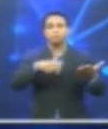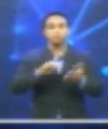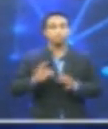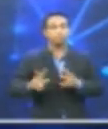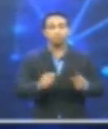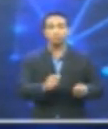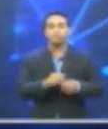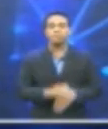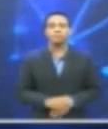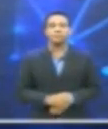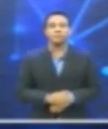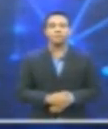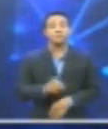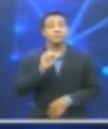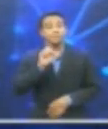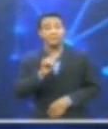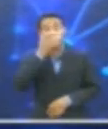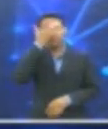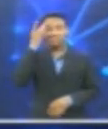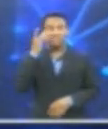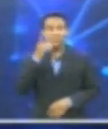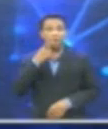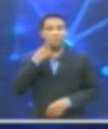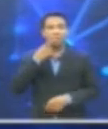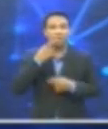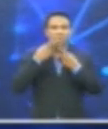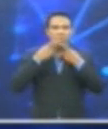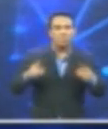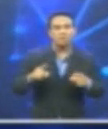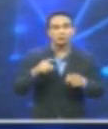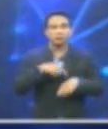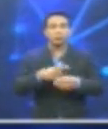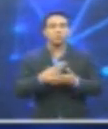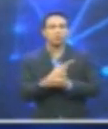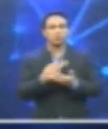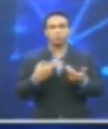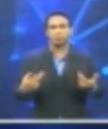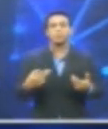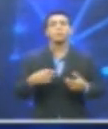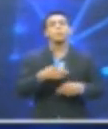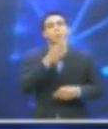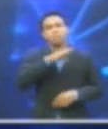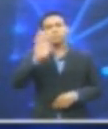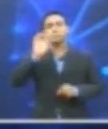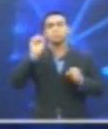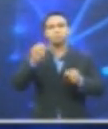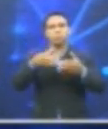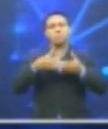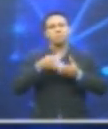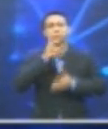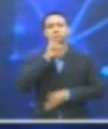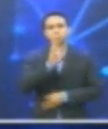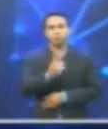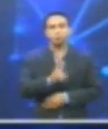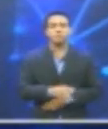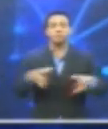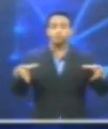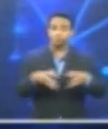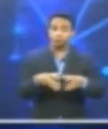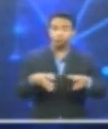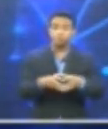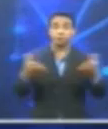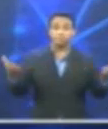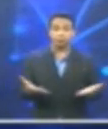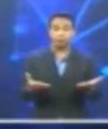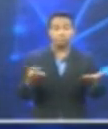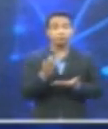todos. Em caso de ofensa pessoal, o candidato pode pedir direito de resposta. Uma comissão da Band, formada pela